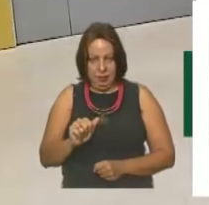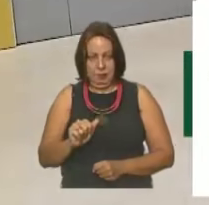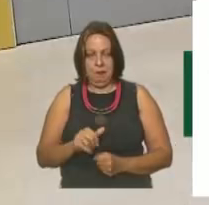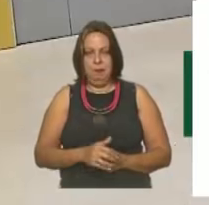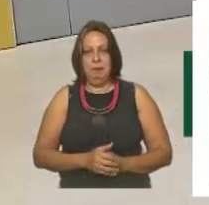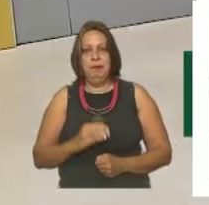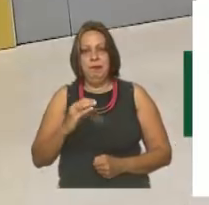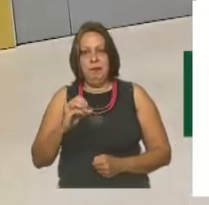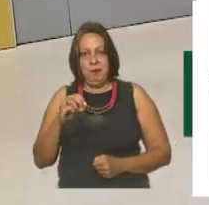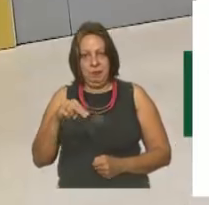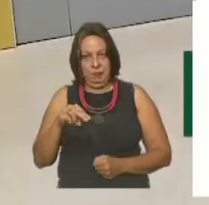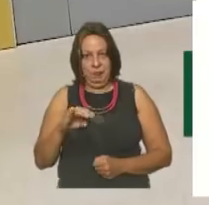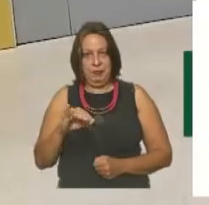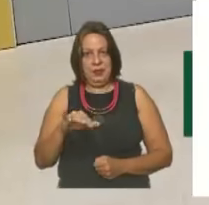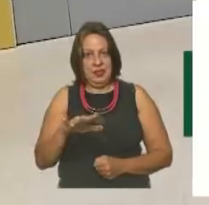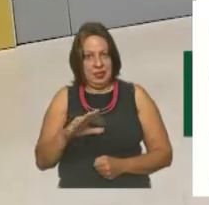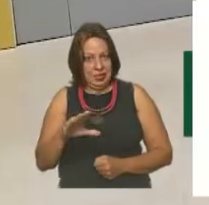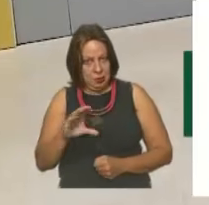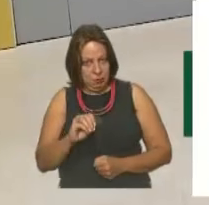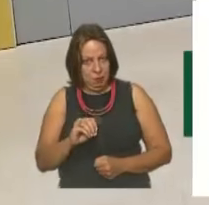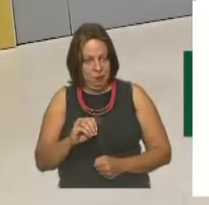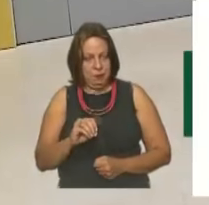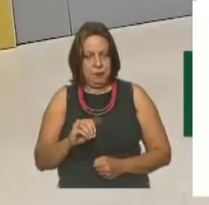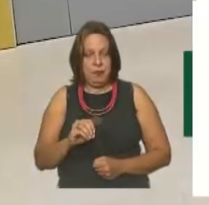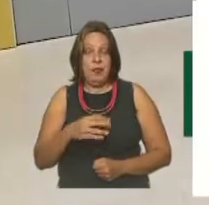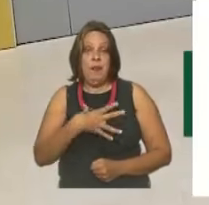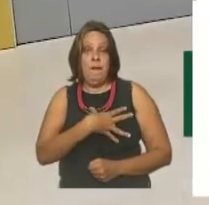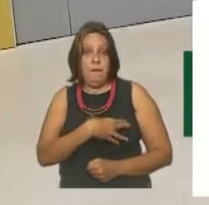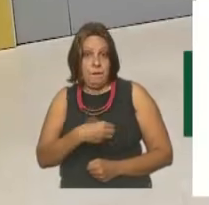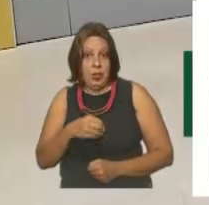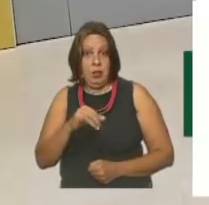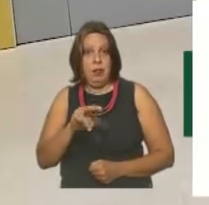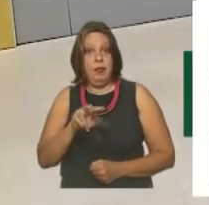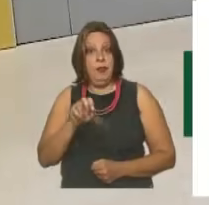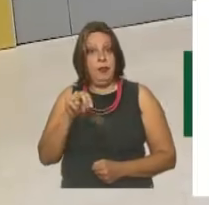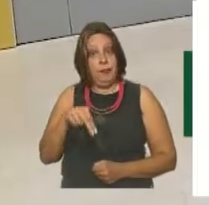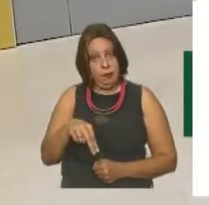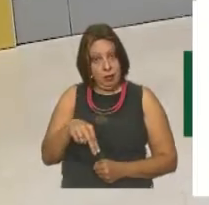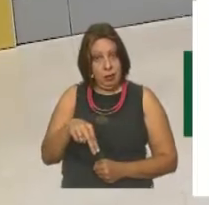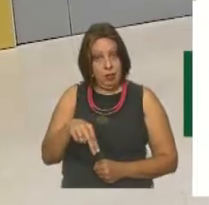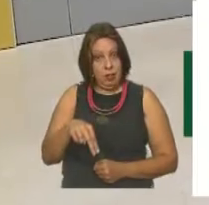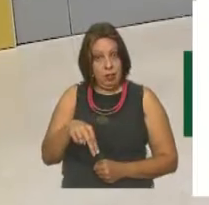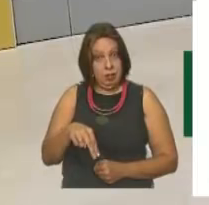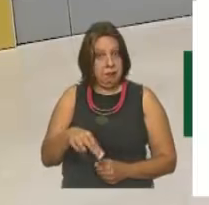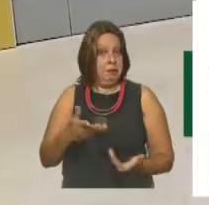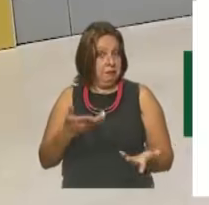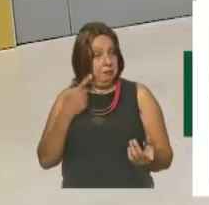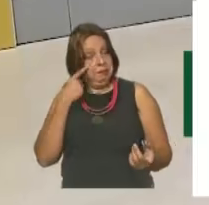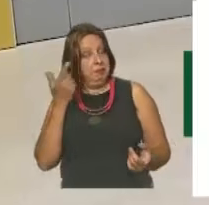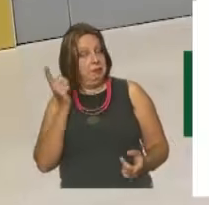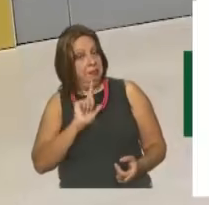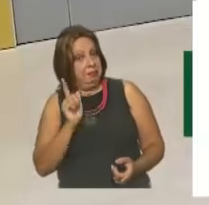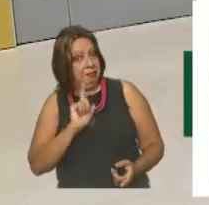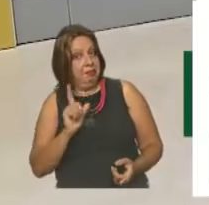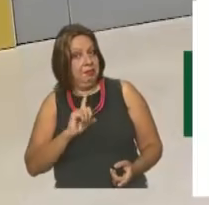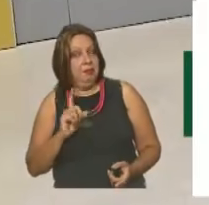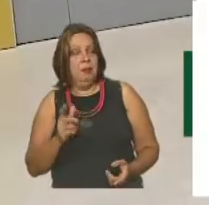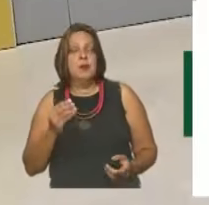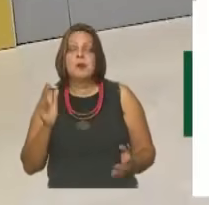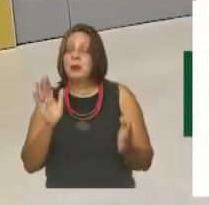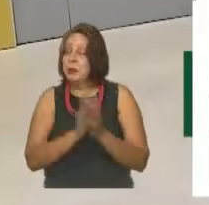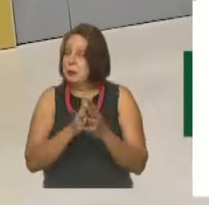A Conceição. Bom dia, meu filho Ivan. Está aniversariando hoje. Espero em Deus que ele seja contemplado. Ó,